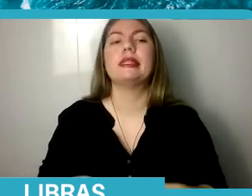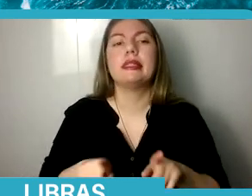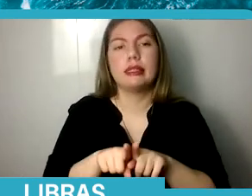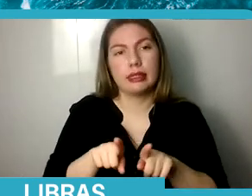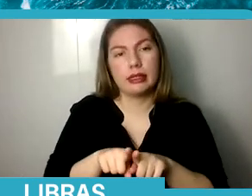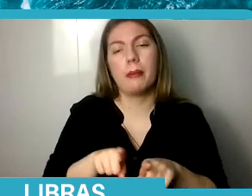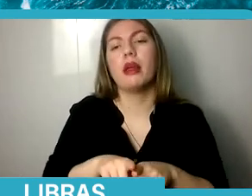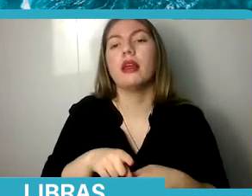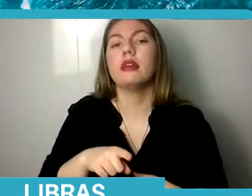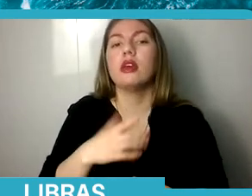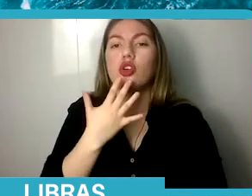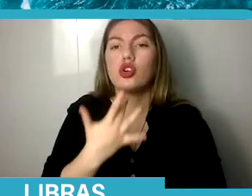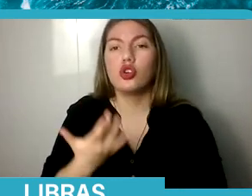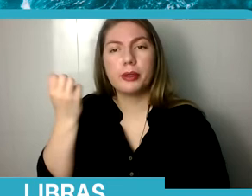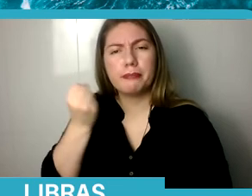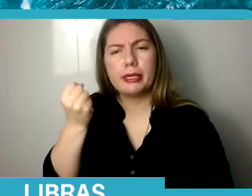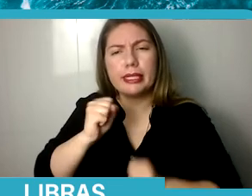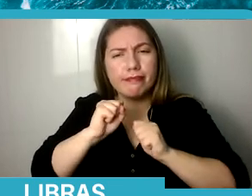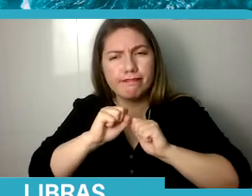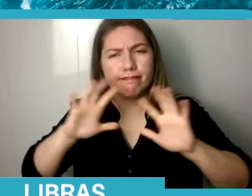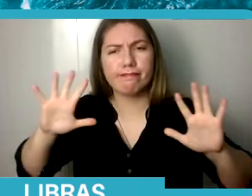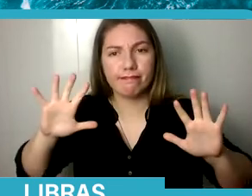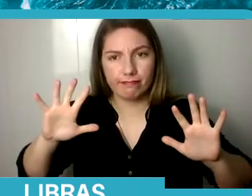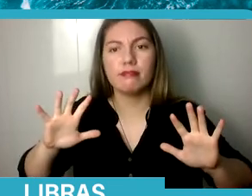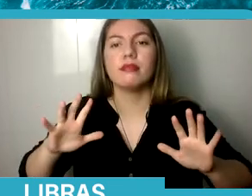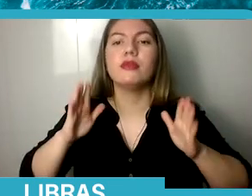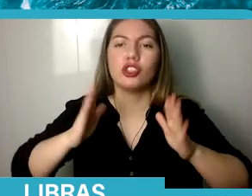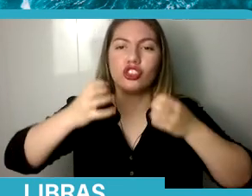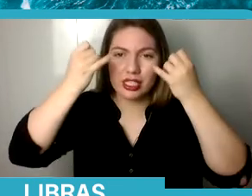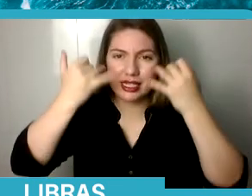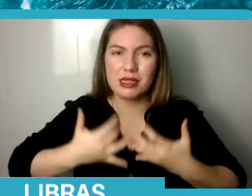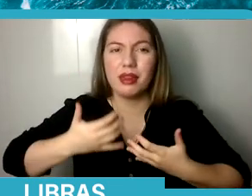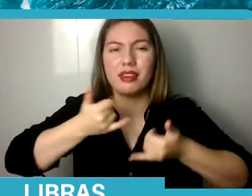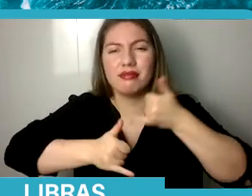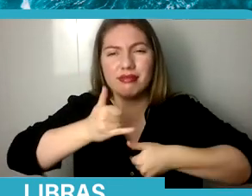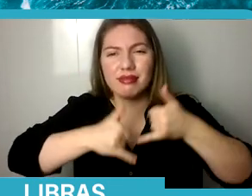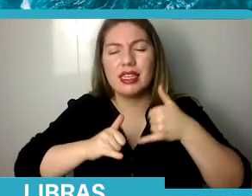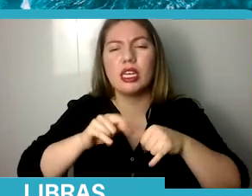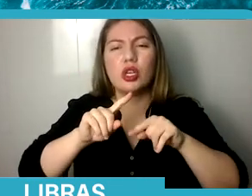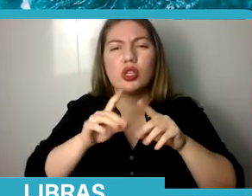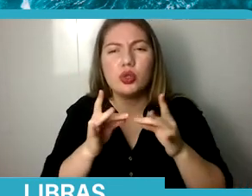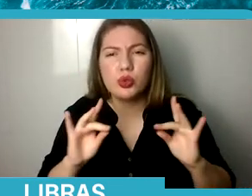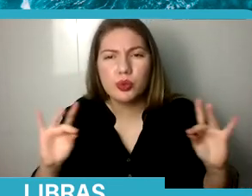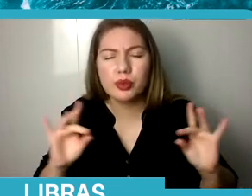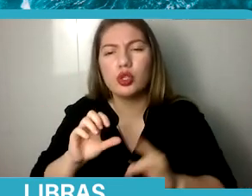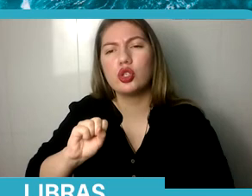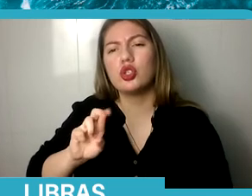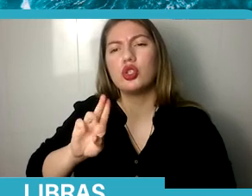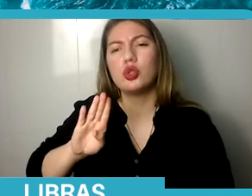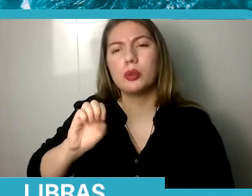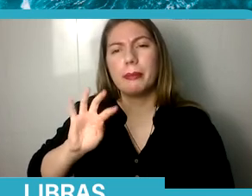poluidores são essas substâncias que Eu mencionei aqui e são é altamente